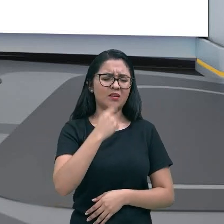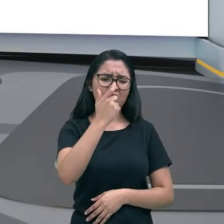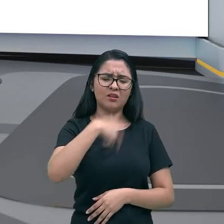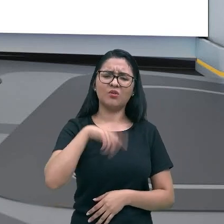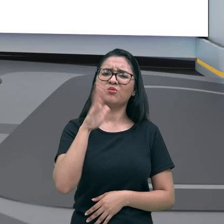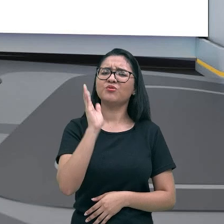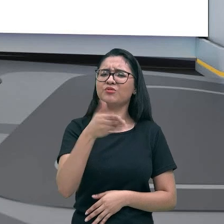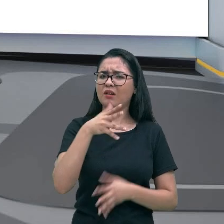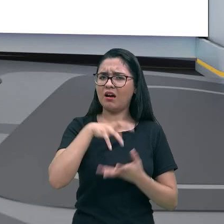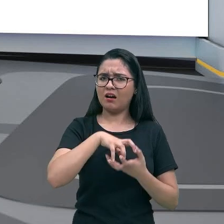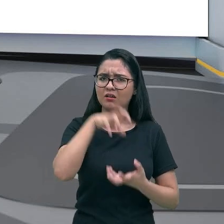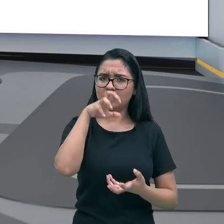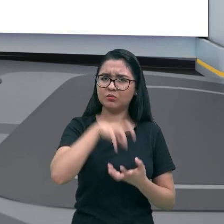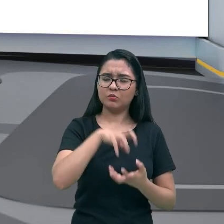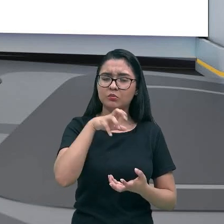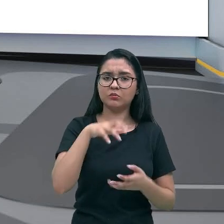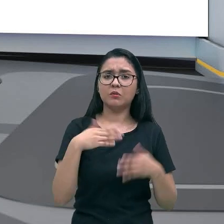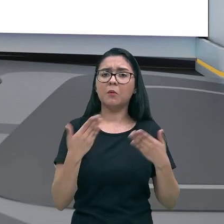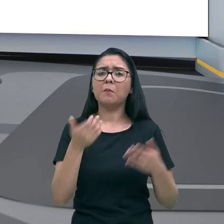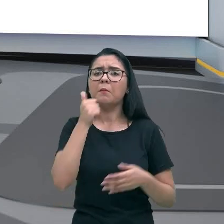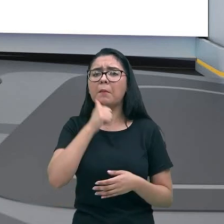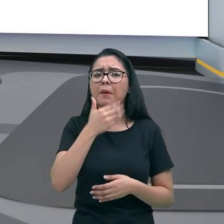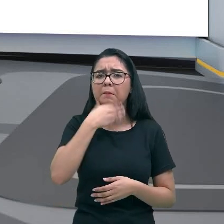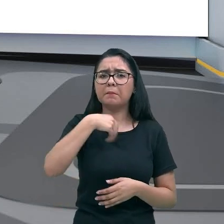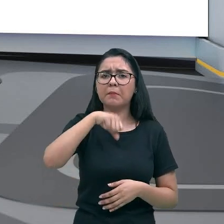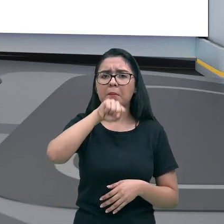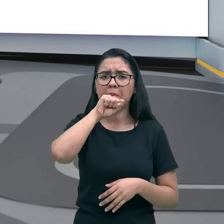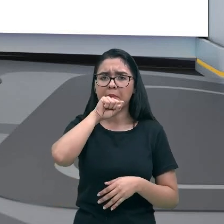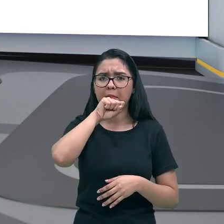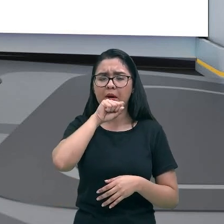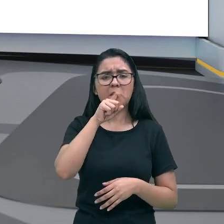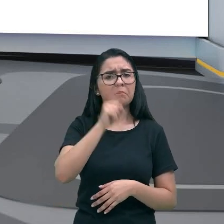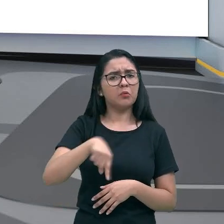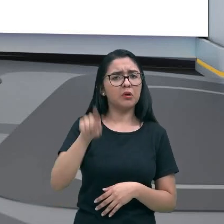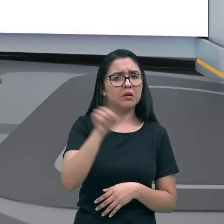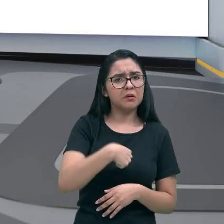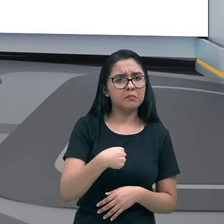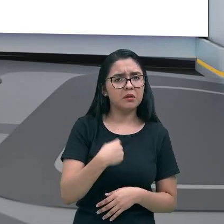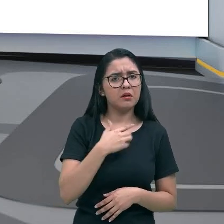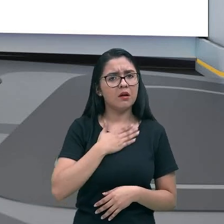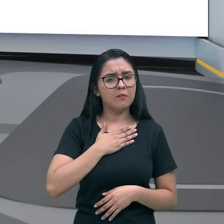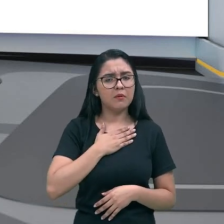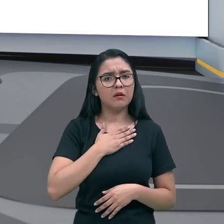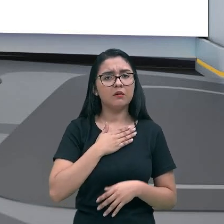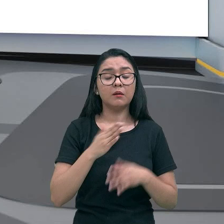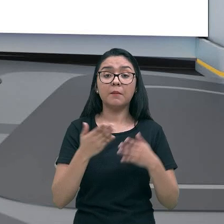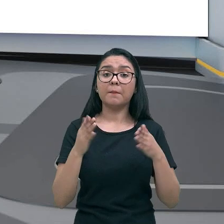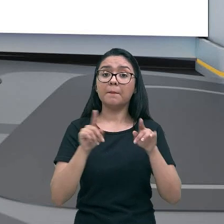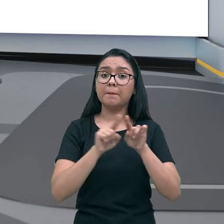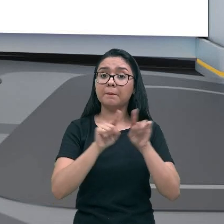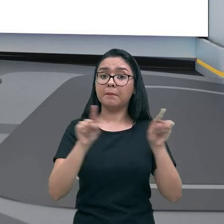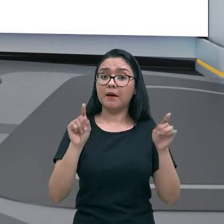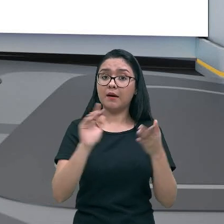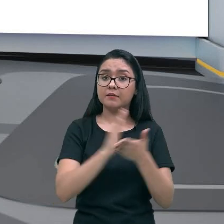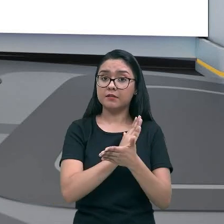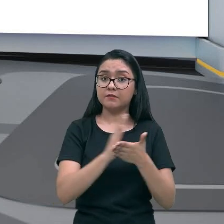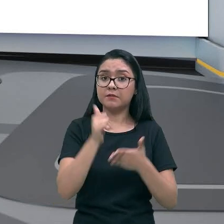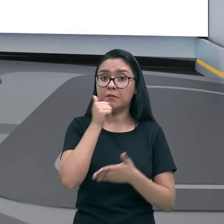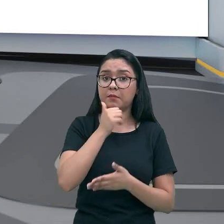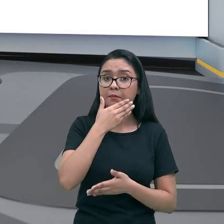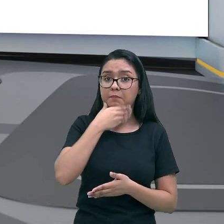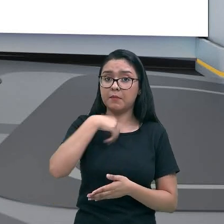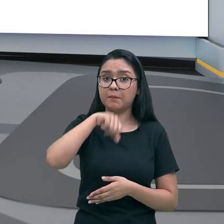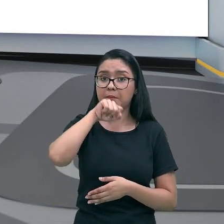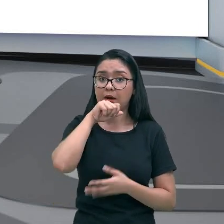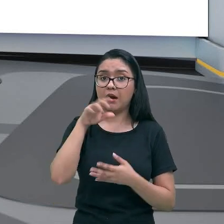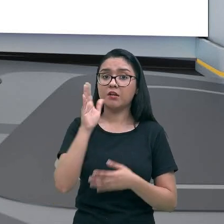crescido e o meu pai, o meu responsável não me deixa fazer aquilo. Às vezes, o nosso pai, a pessoa mais adulta que está ali cuidando